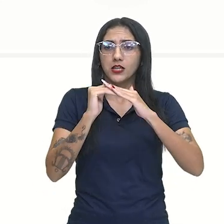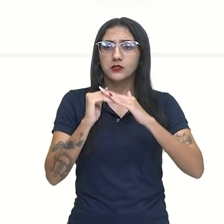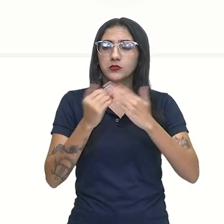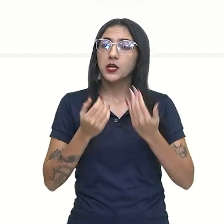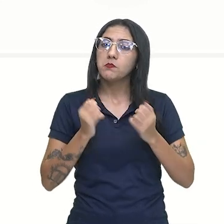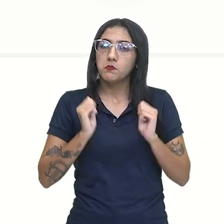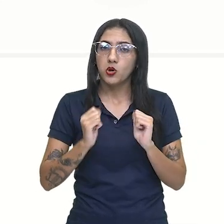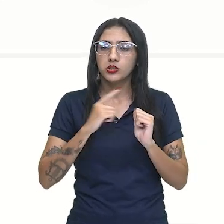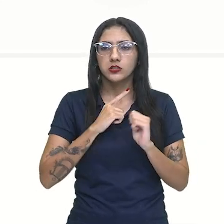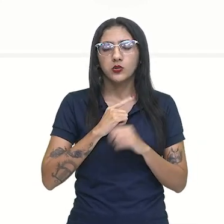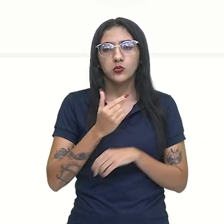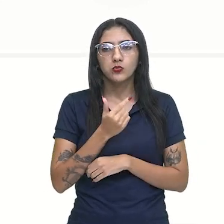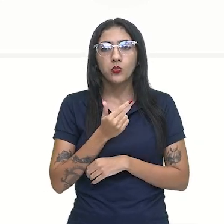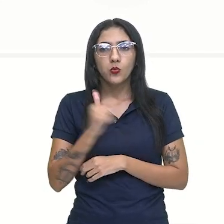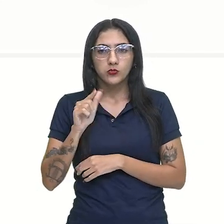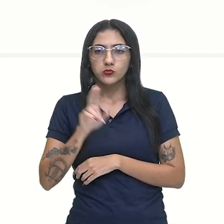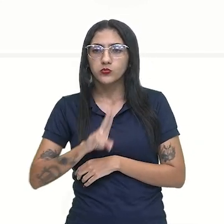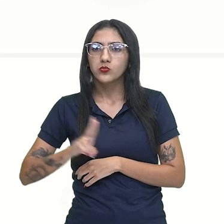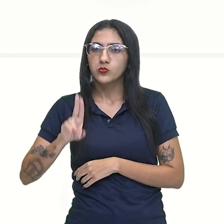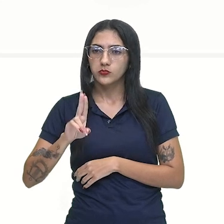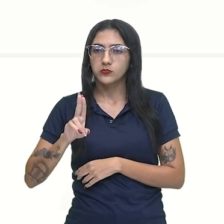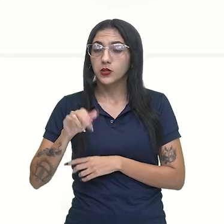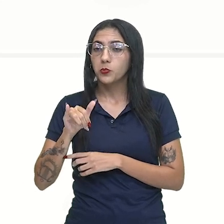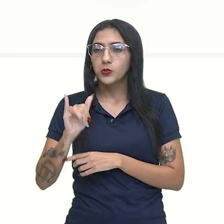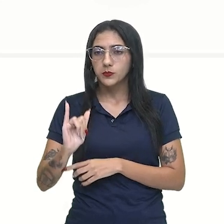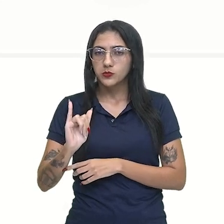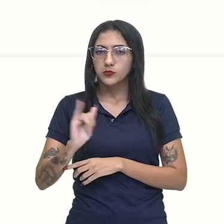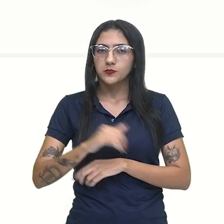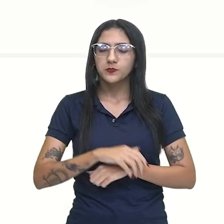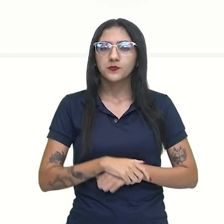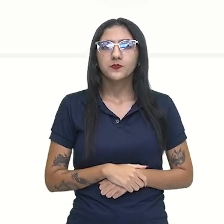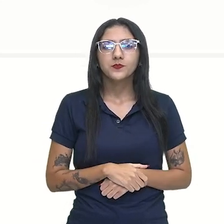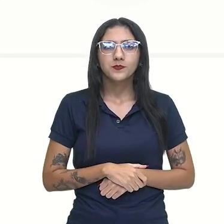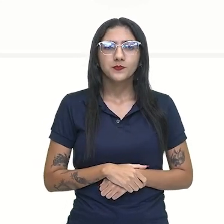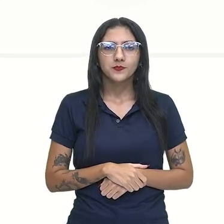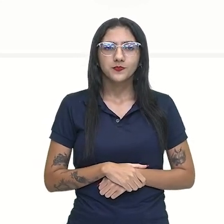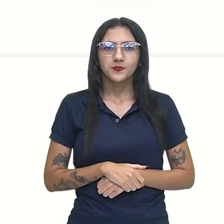fórmula, tá bom? O y do vértice, ok?